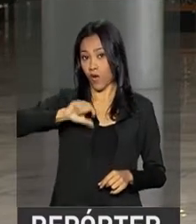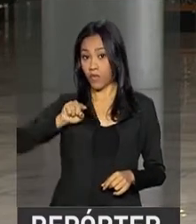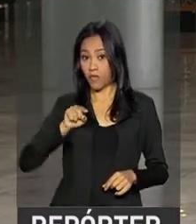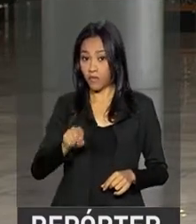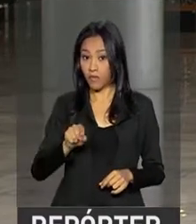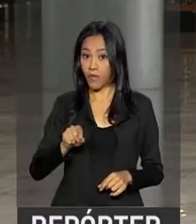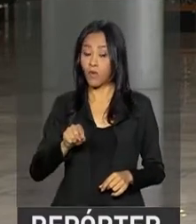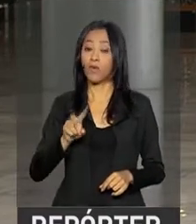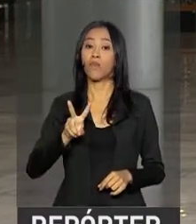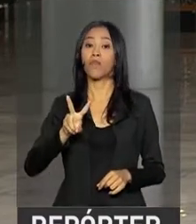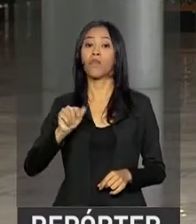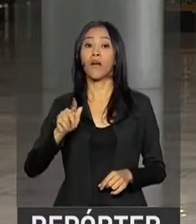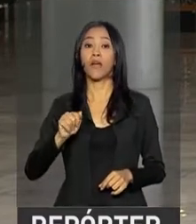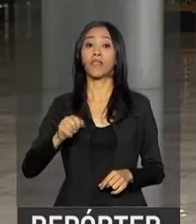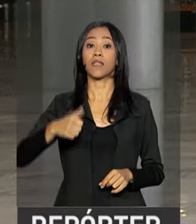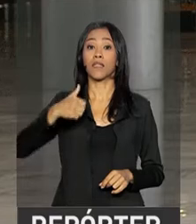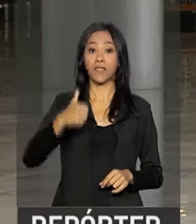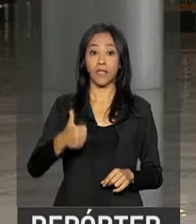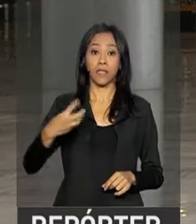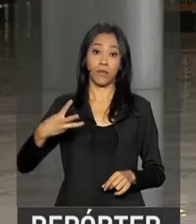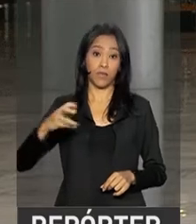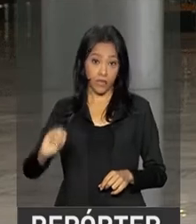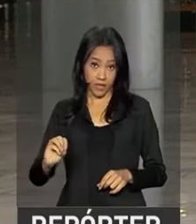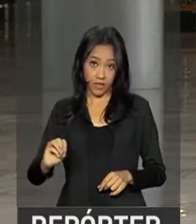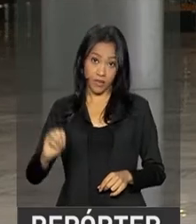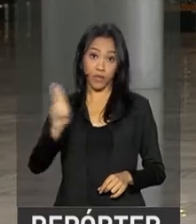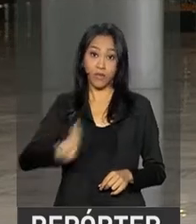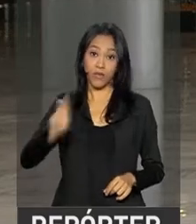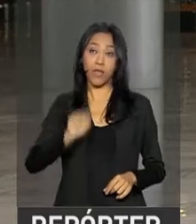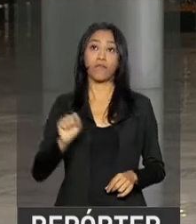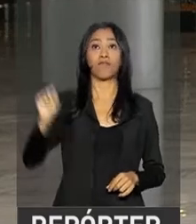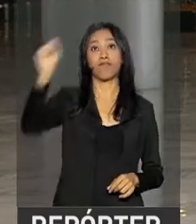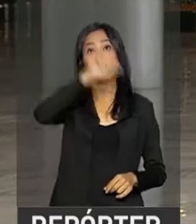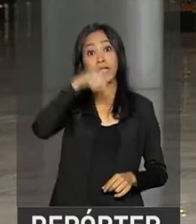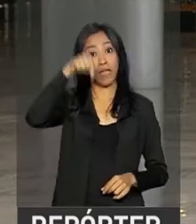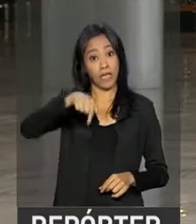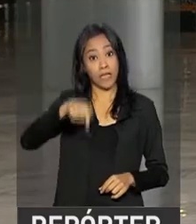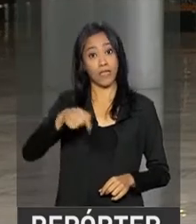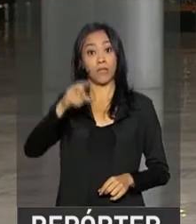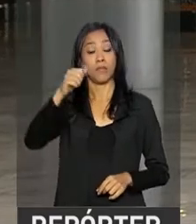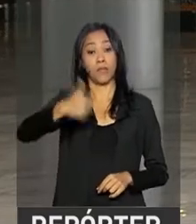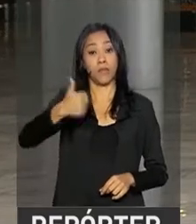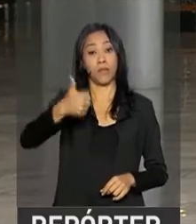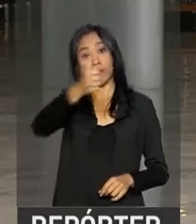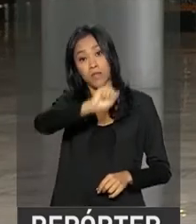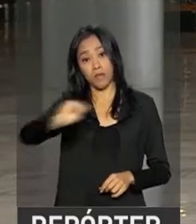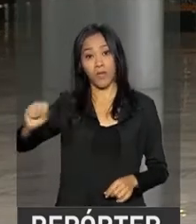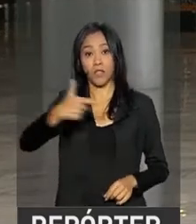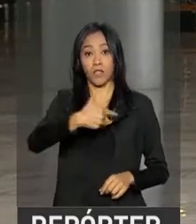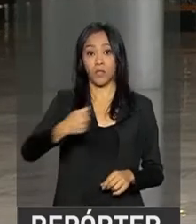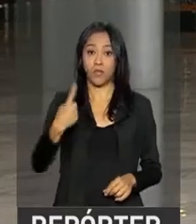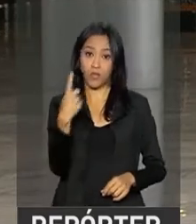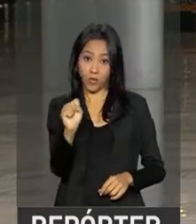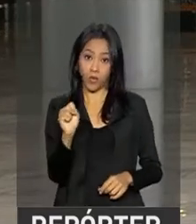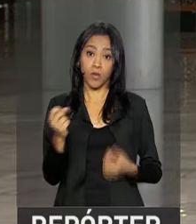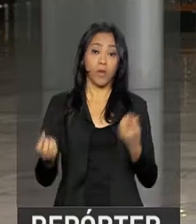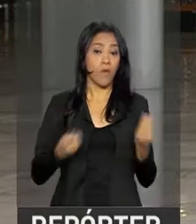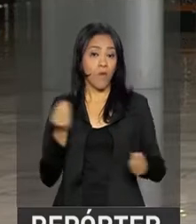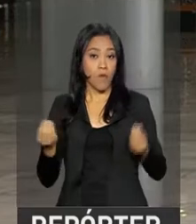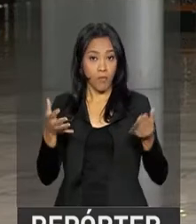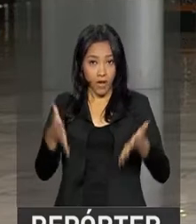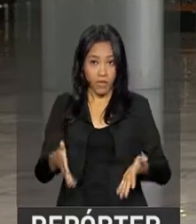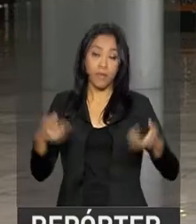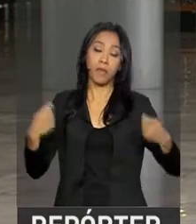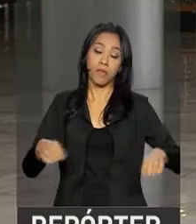130 instituições só neste primeiro semestre de 2008 lembrando que para participar do sisu o estudante precisa